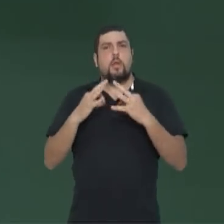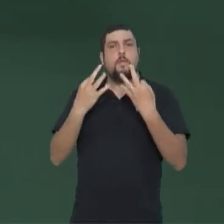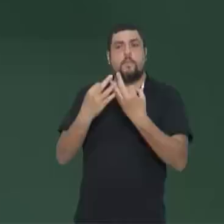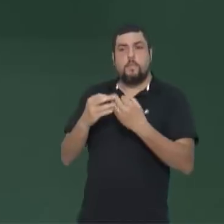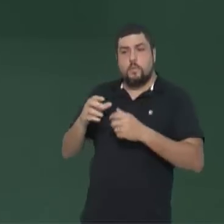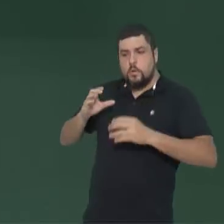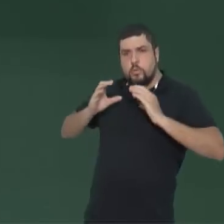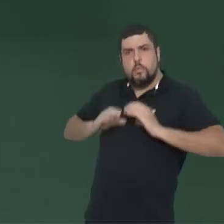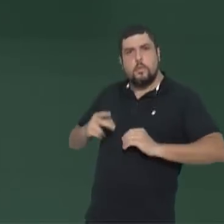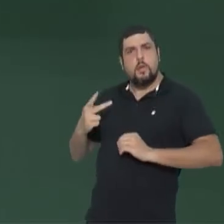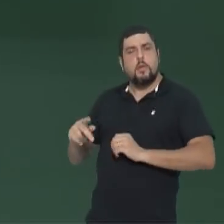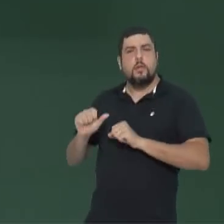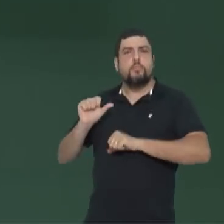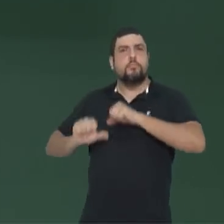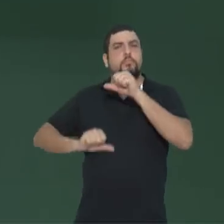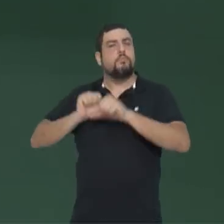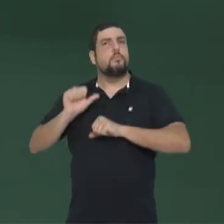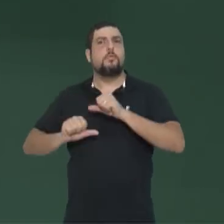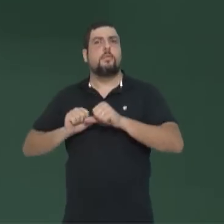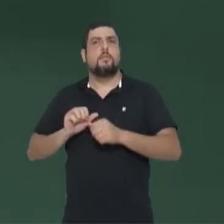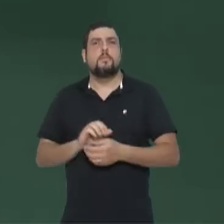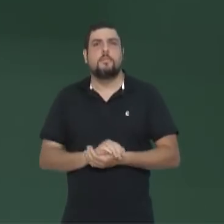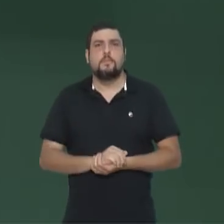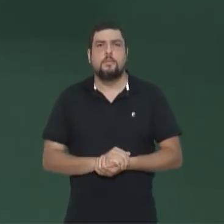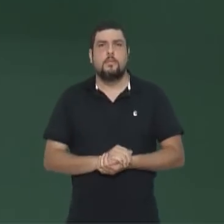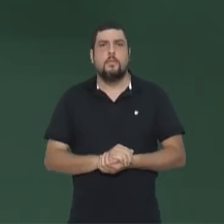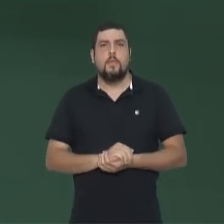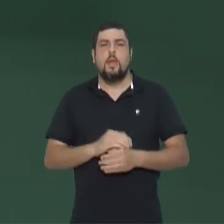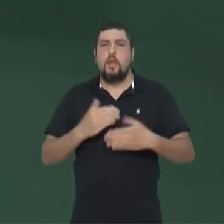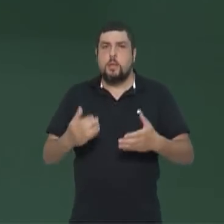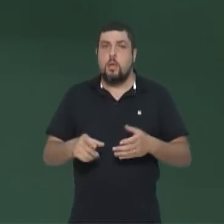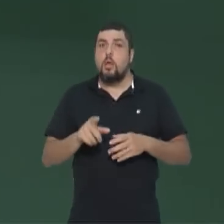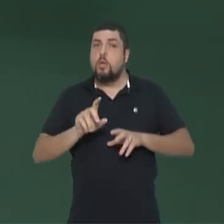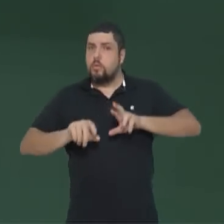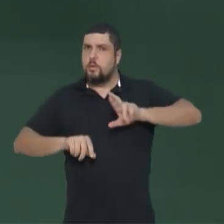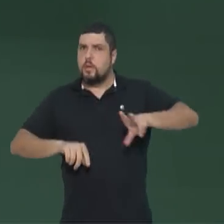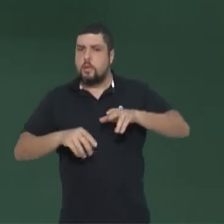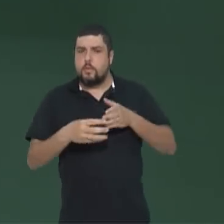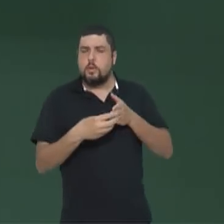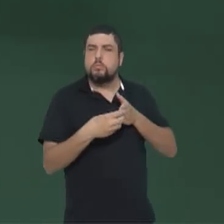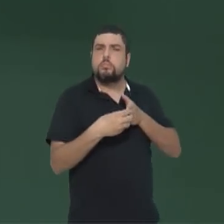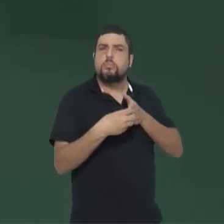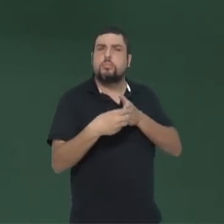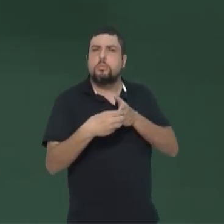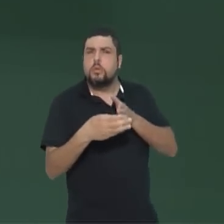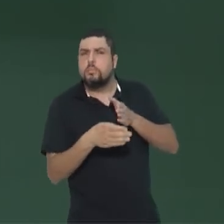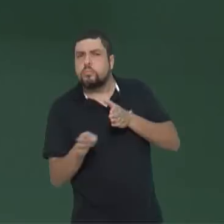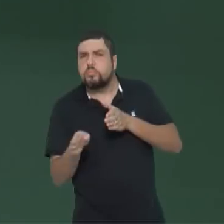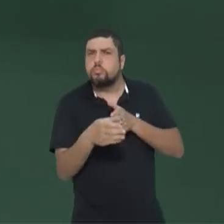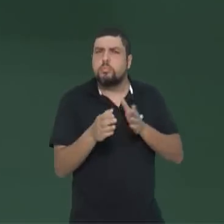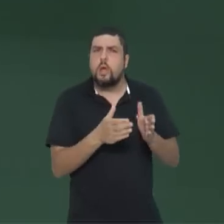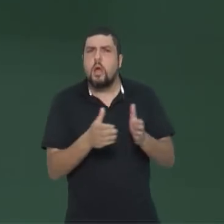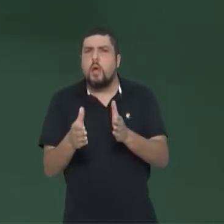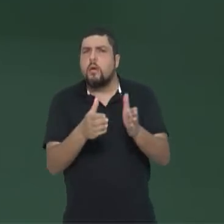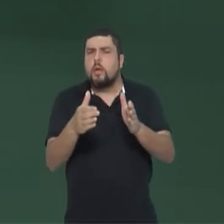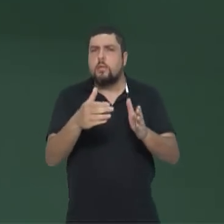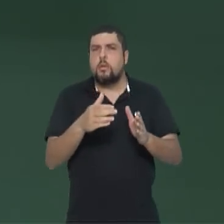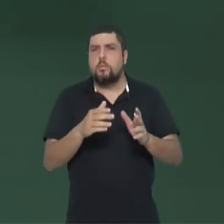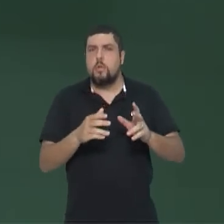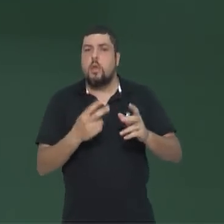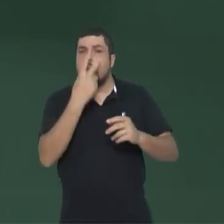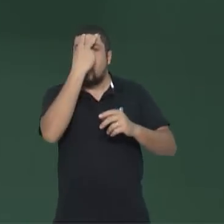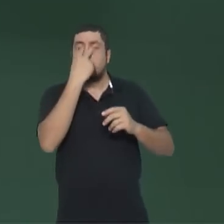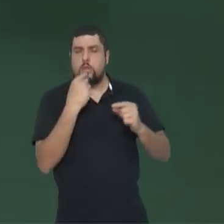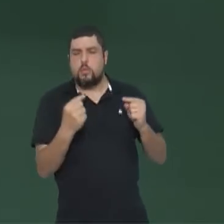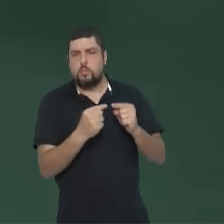do animal. Então percebam, né? Em vez de ele ser guia no sentido de direcionar ali as pessoas cegas, né?